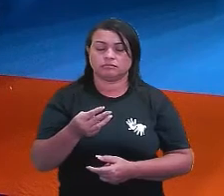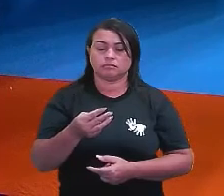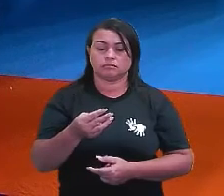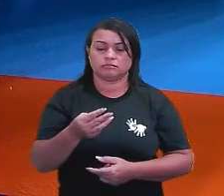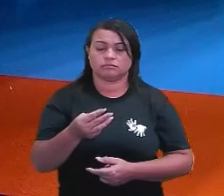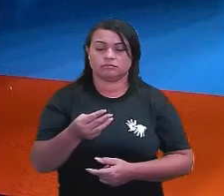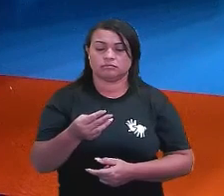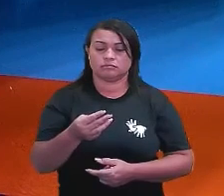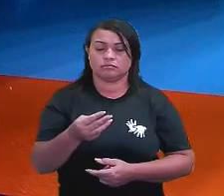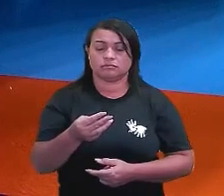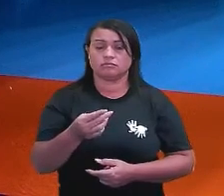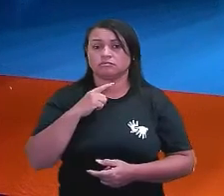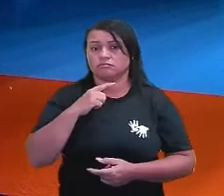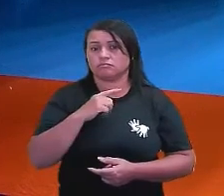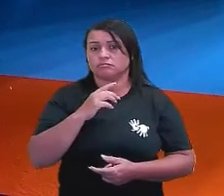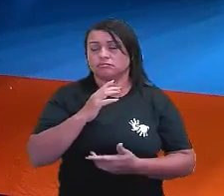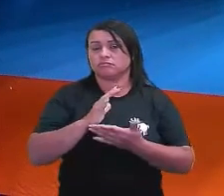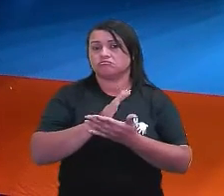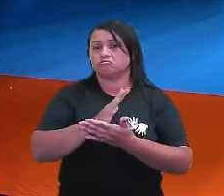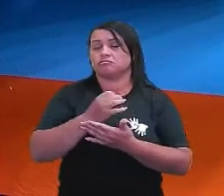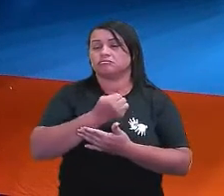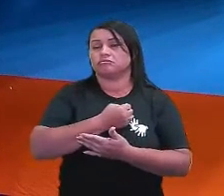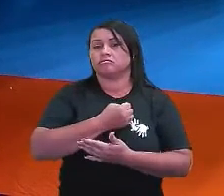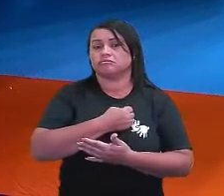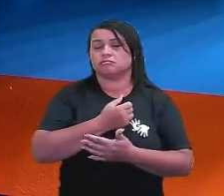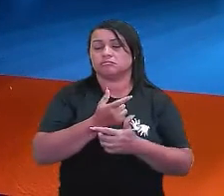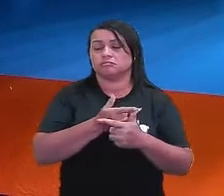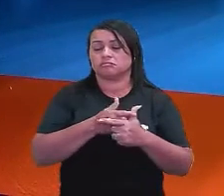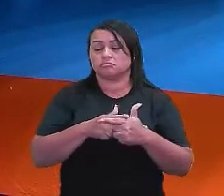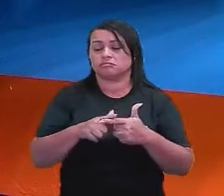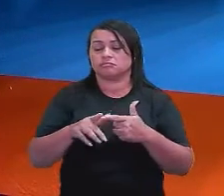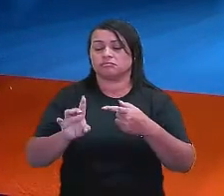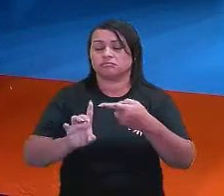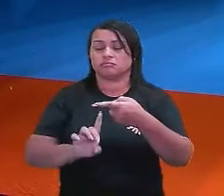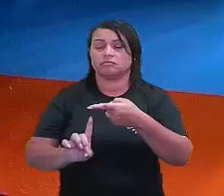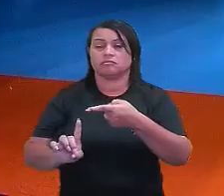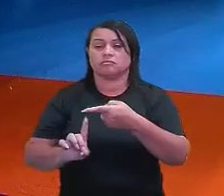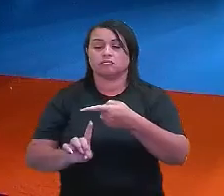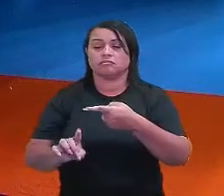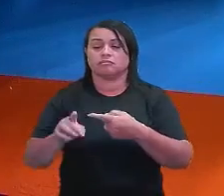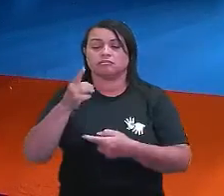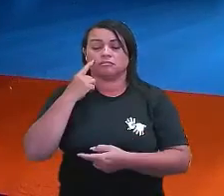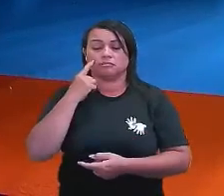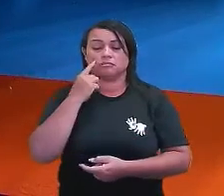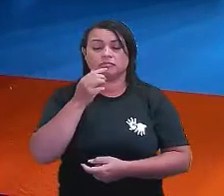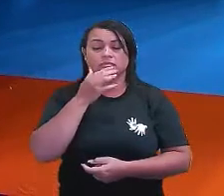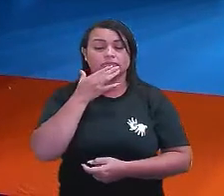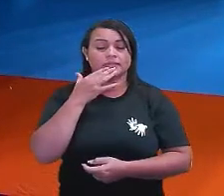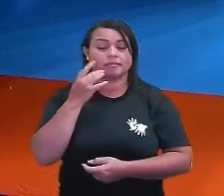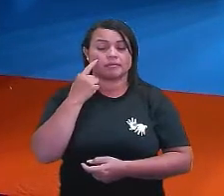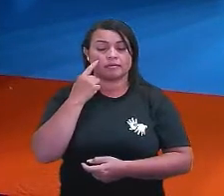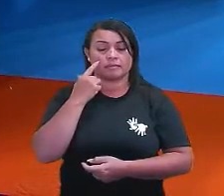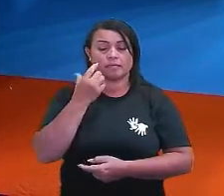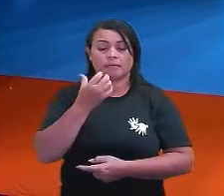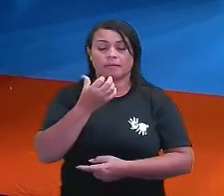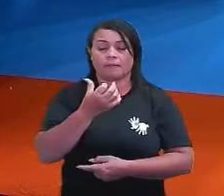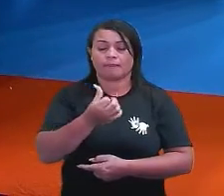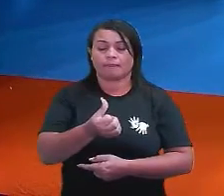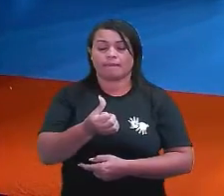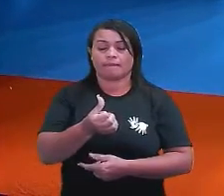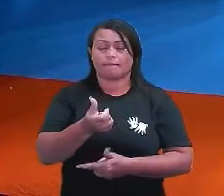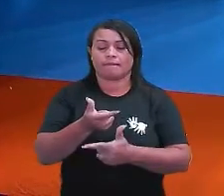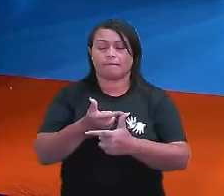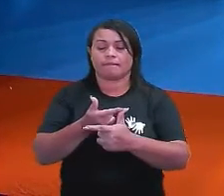um número e vou dividir pelo denominador, tá certo? Então, ó, eu vou fazer 6 dividido